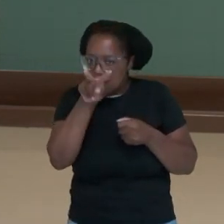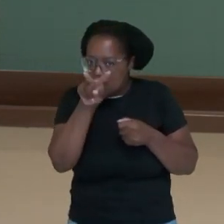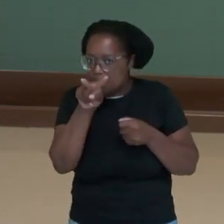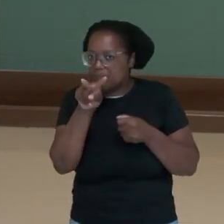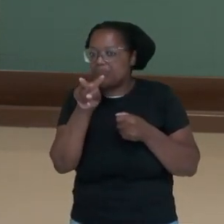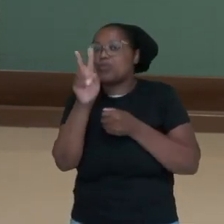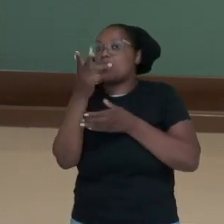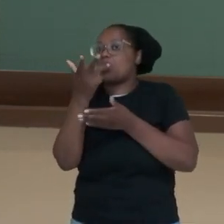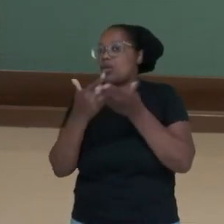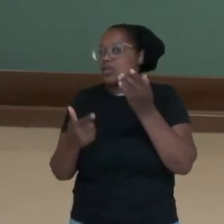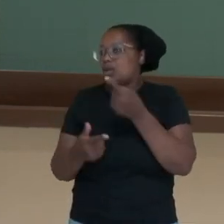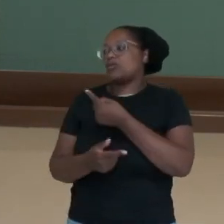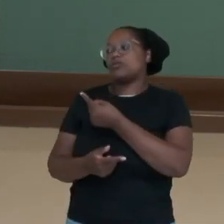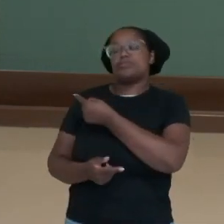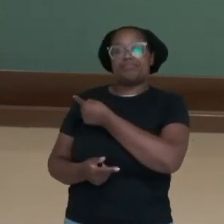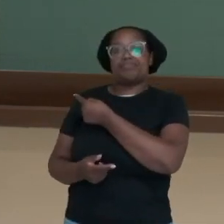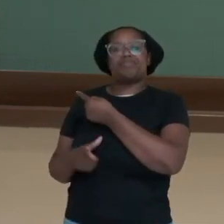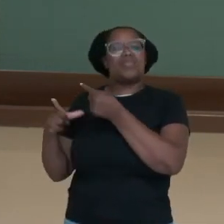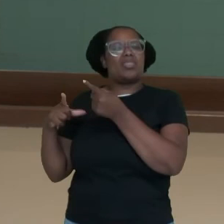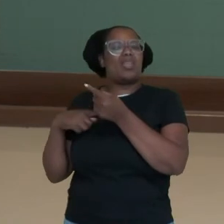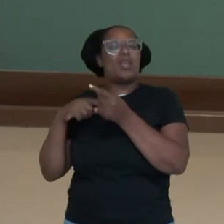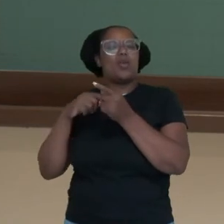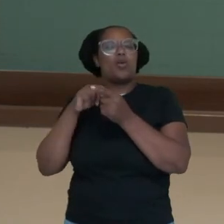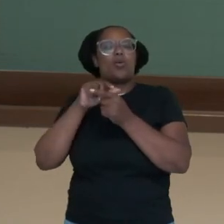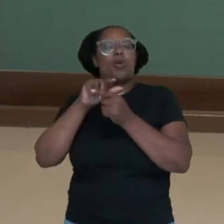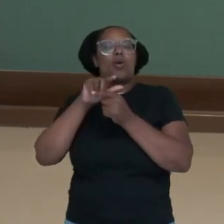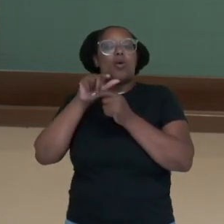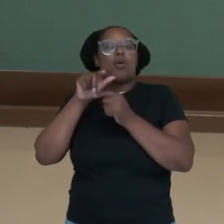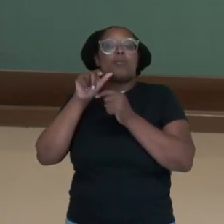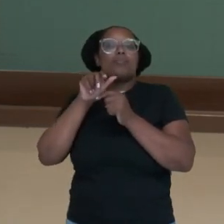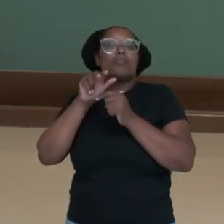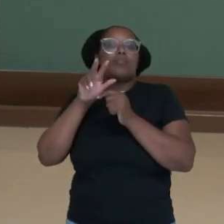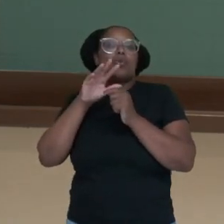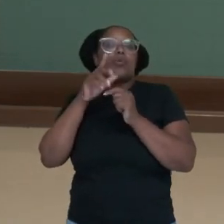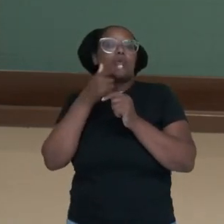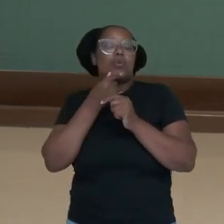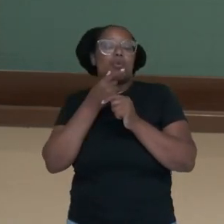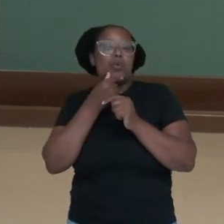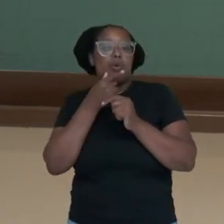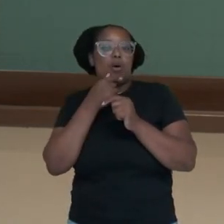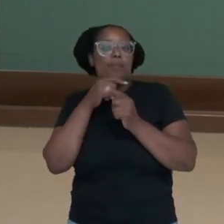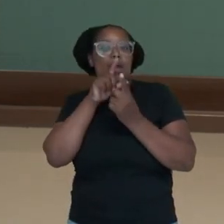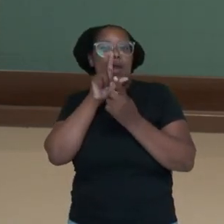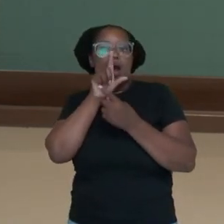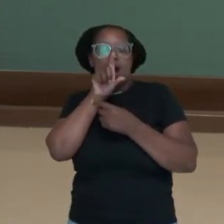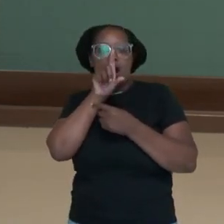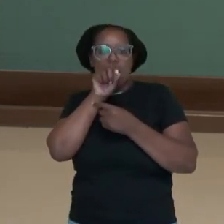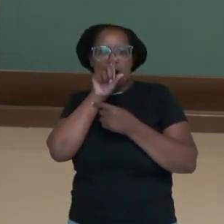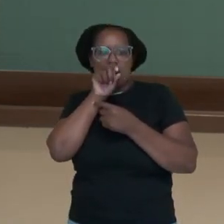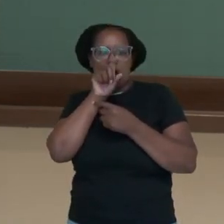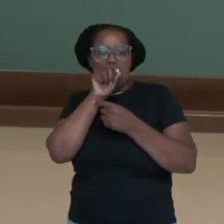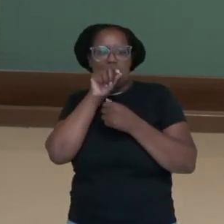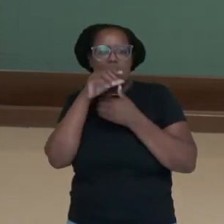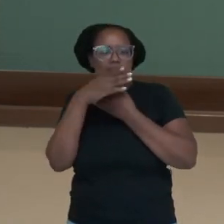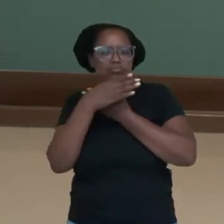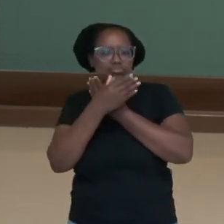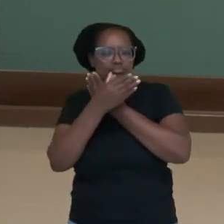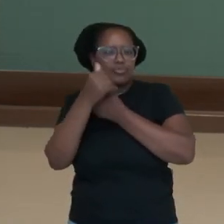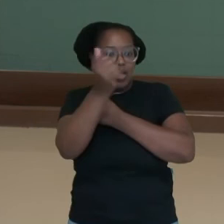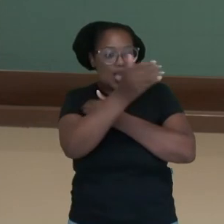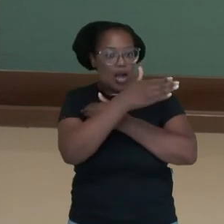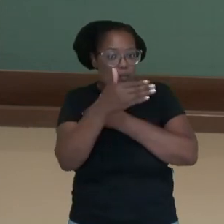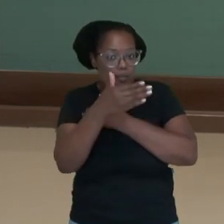o capim, o boi, o gafanhoto, o homem, a galinha, o gavião e a cobra e